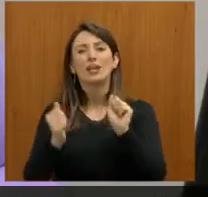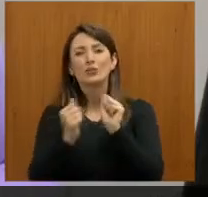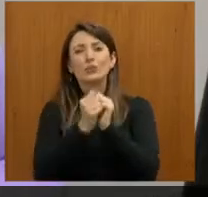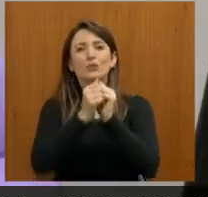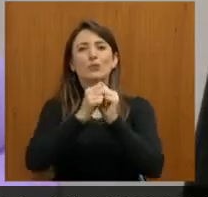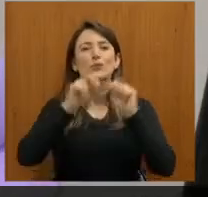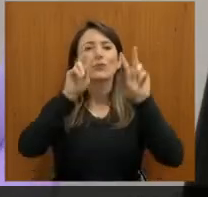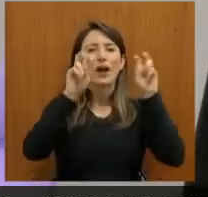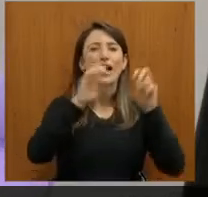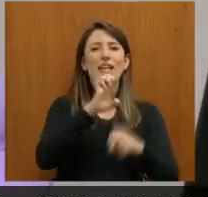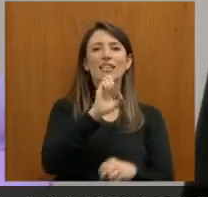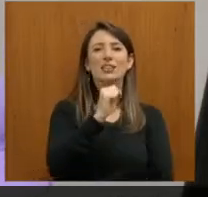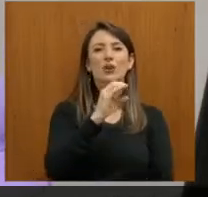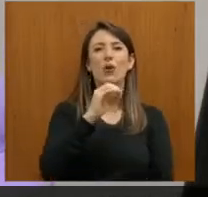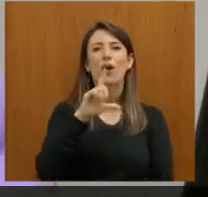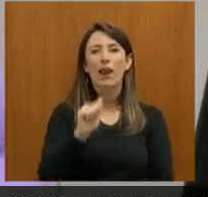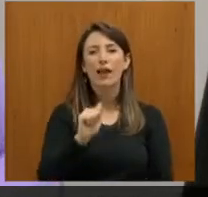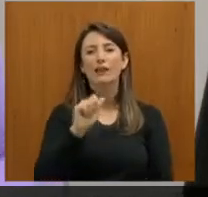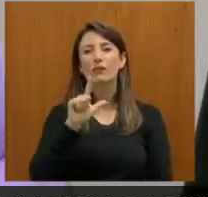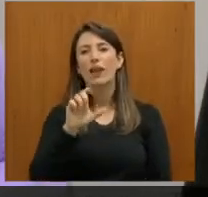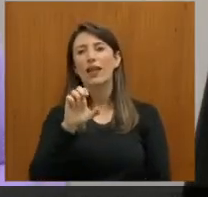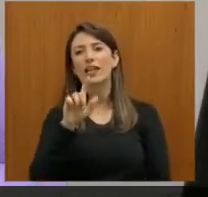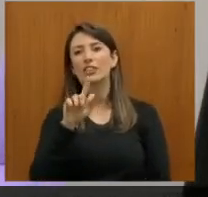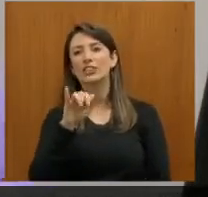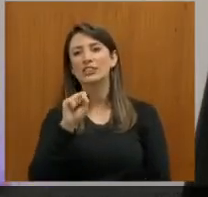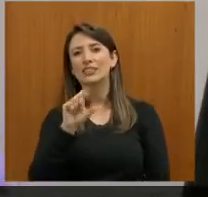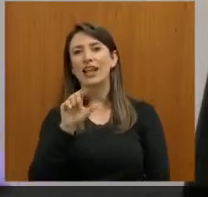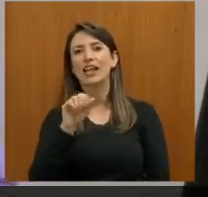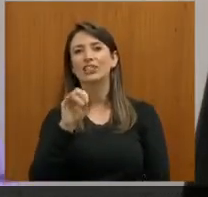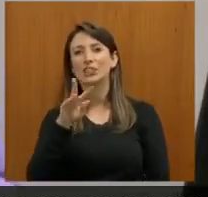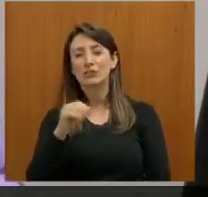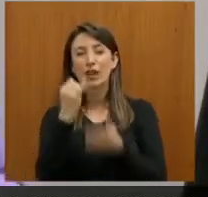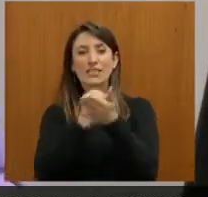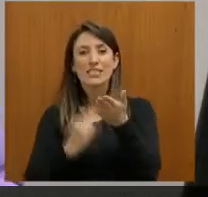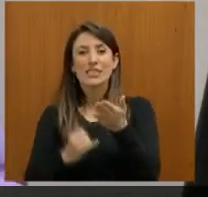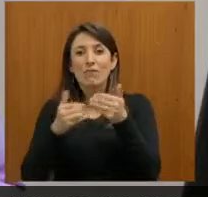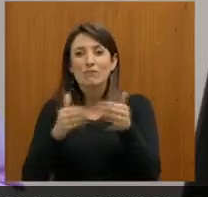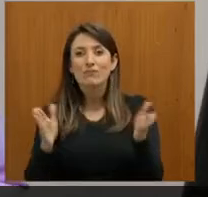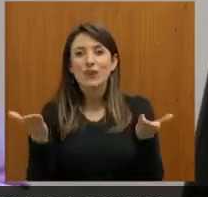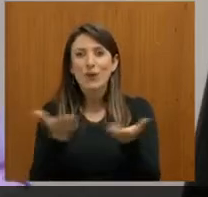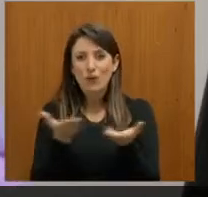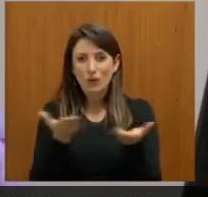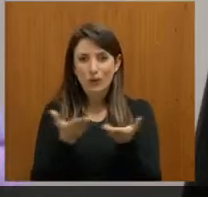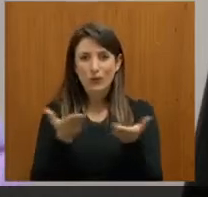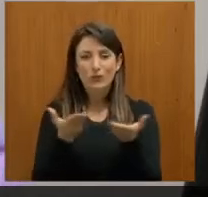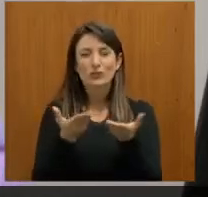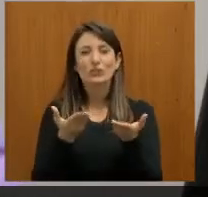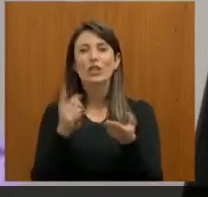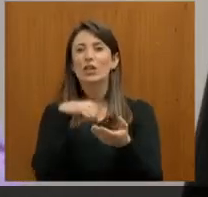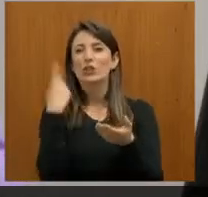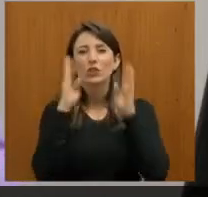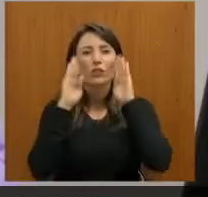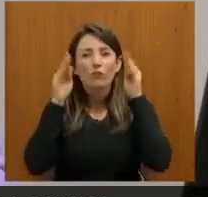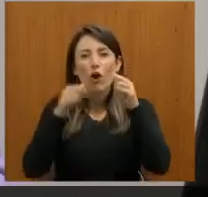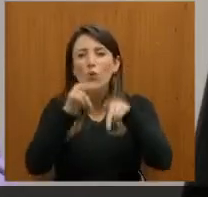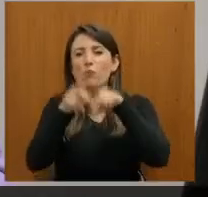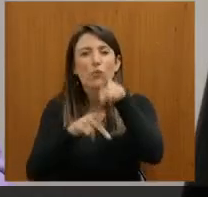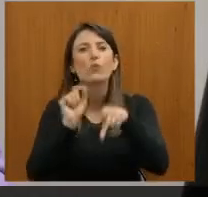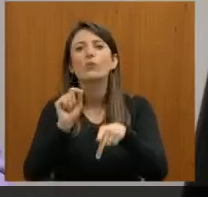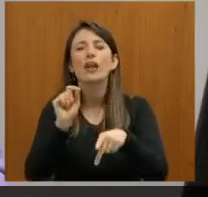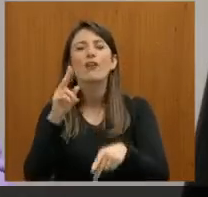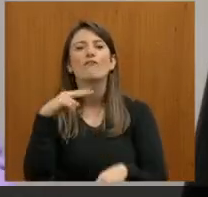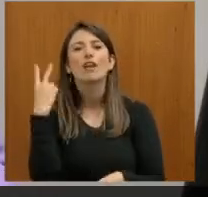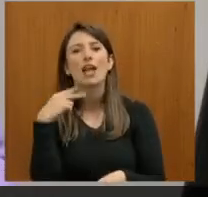as inscrições estão abertas a partir de hoje nosso público é centrou são as